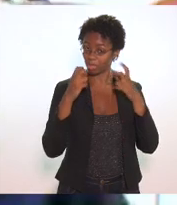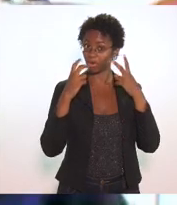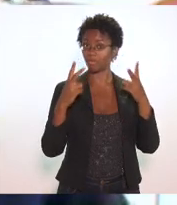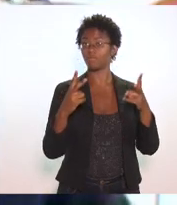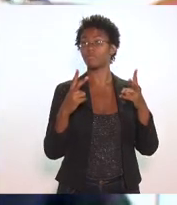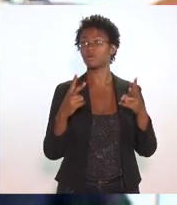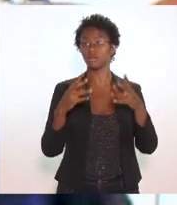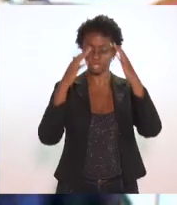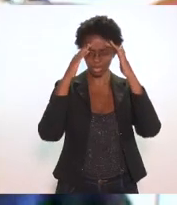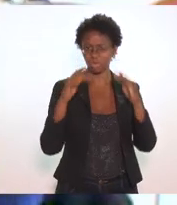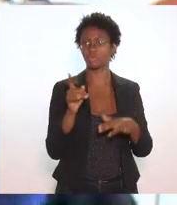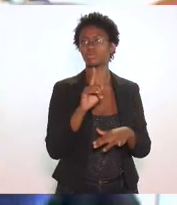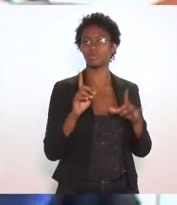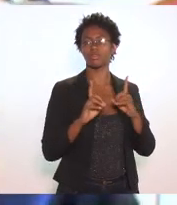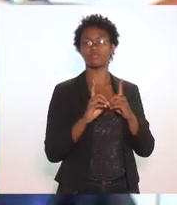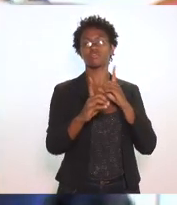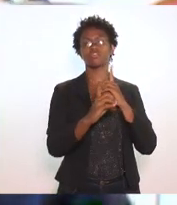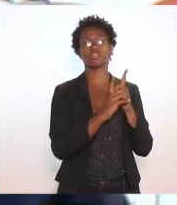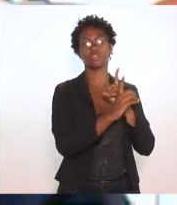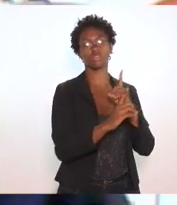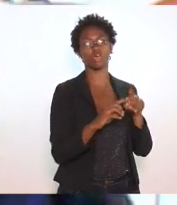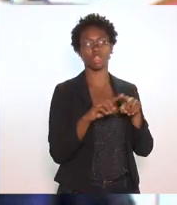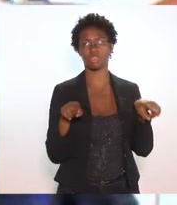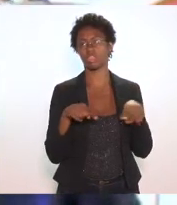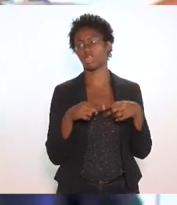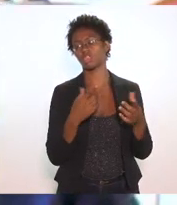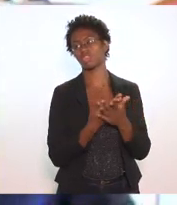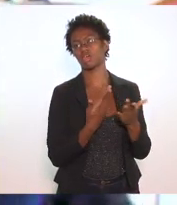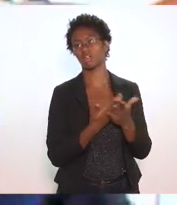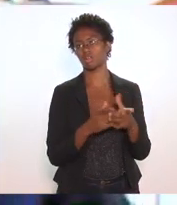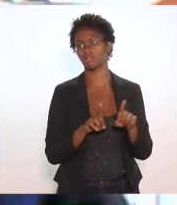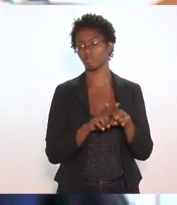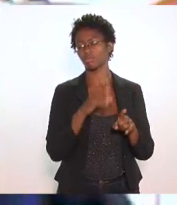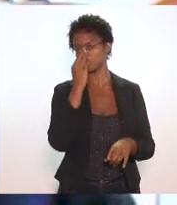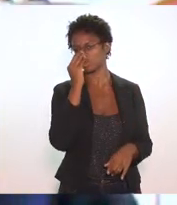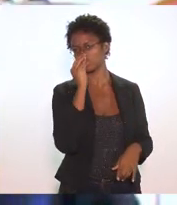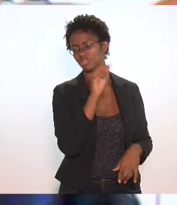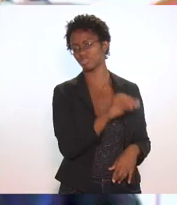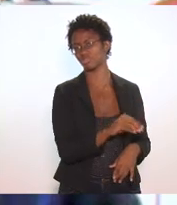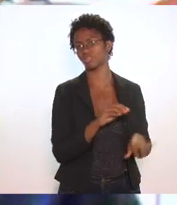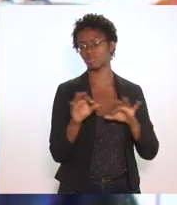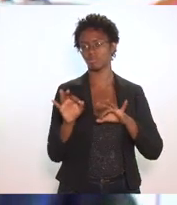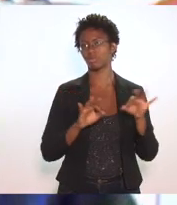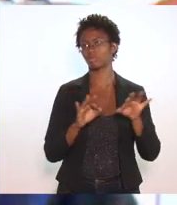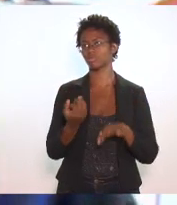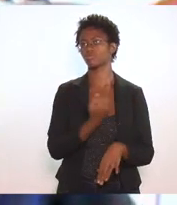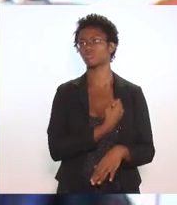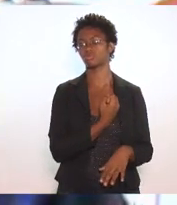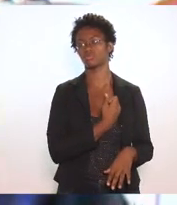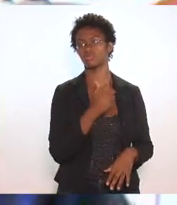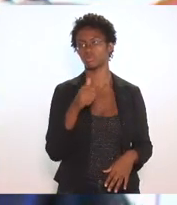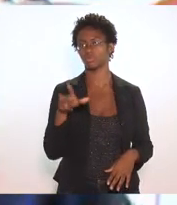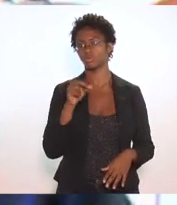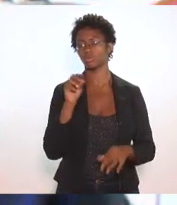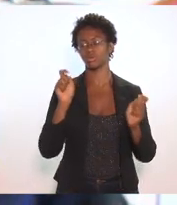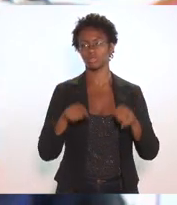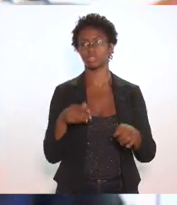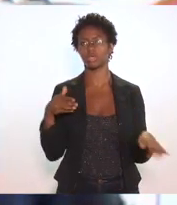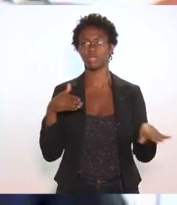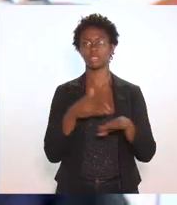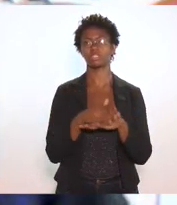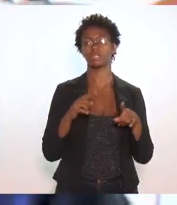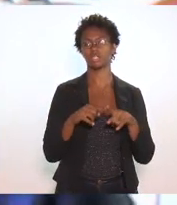distanciamento dentro da sala de aula, se ignorava a modulação para o número de estudantes que pode ter em sala de aula, de